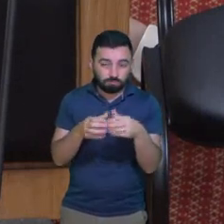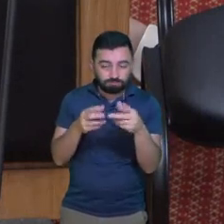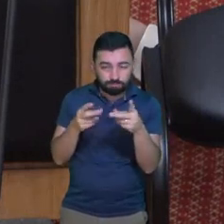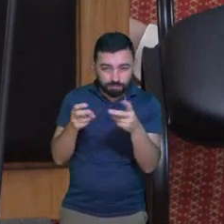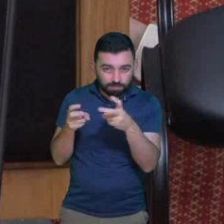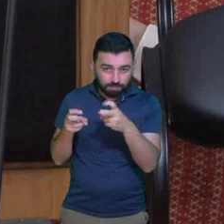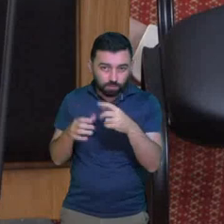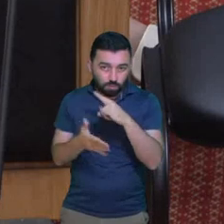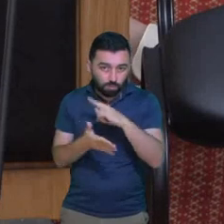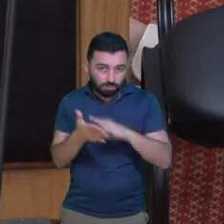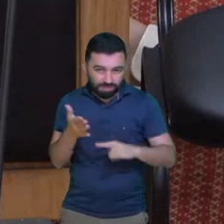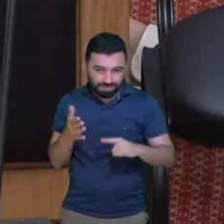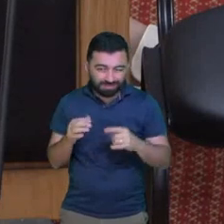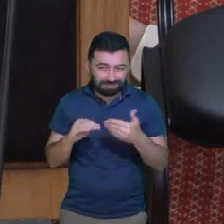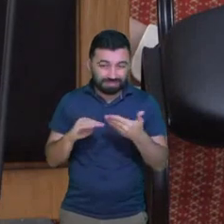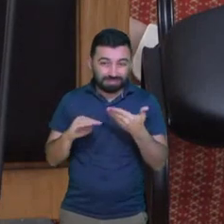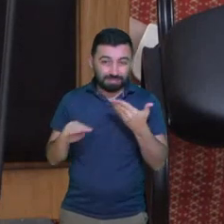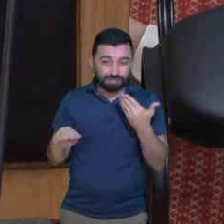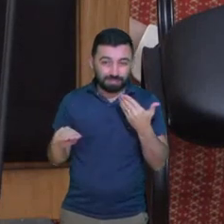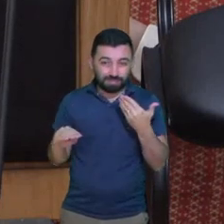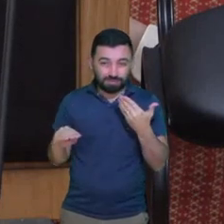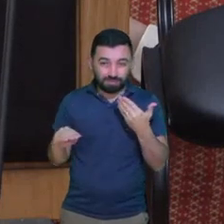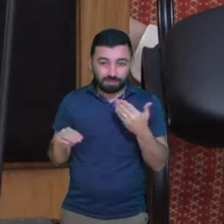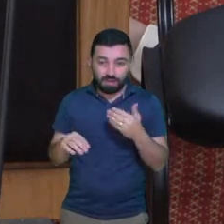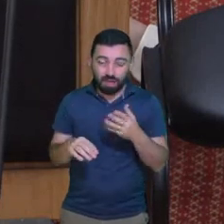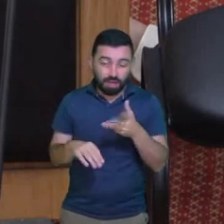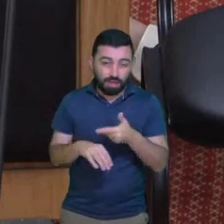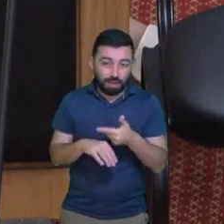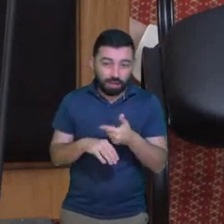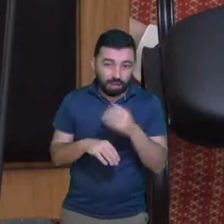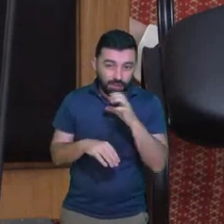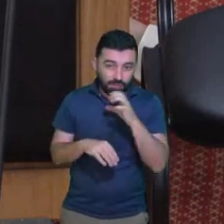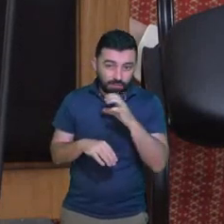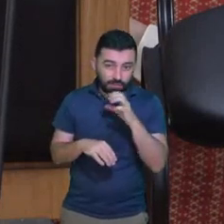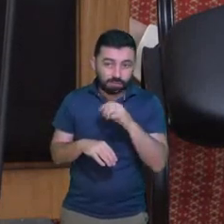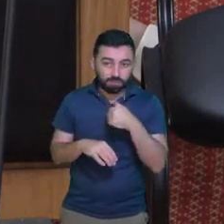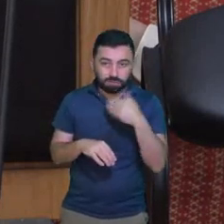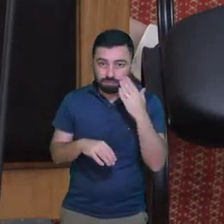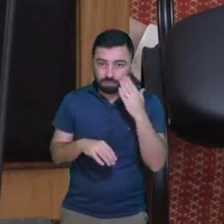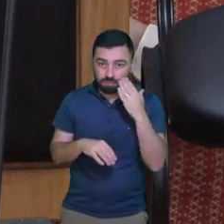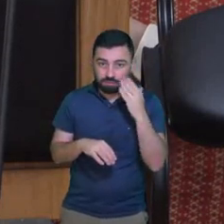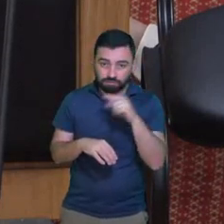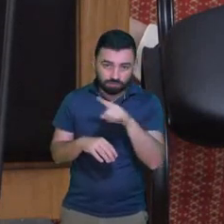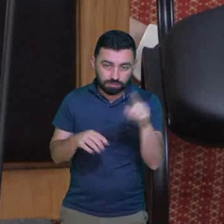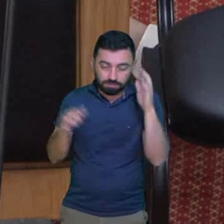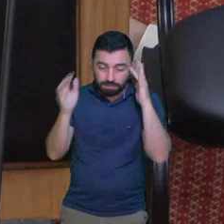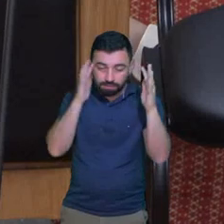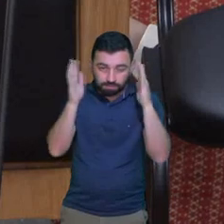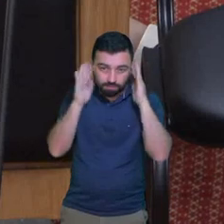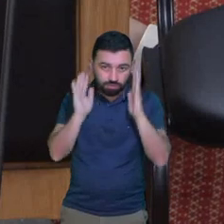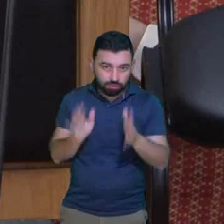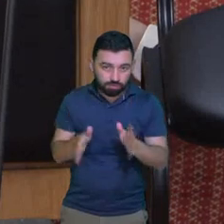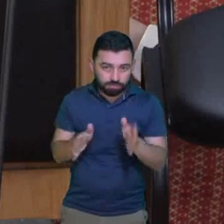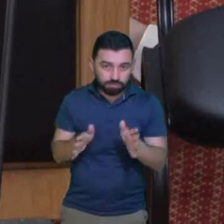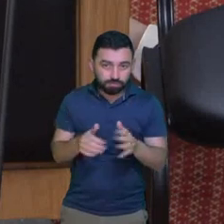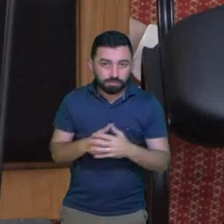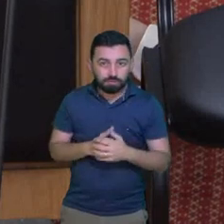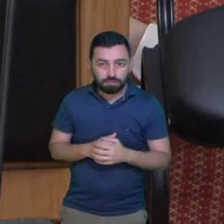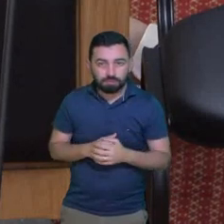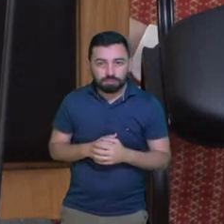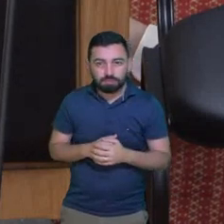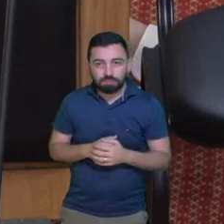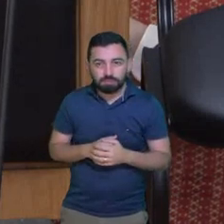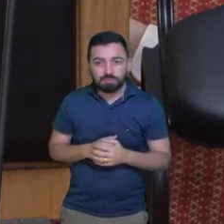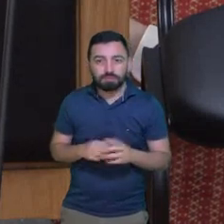com um certo distanciamento Não assim A toque de caixa eu sei que vocês estão pensando nisso já faz tempo mas assim pra gente